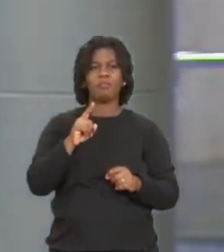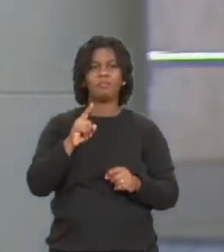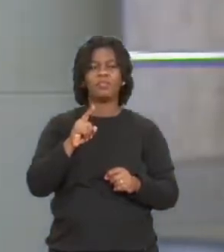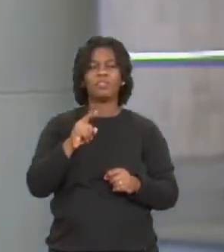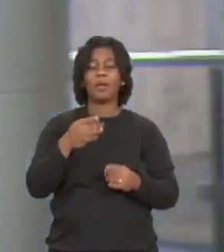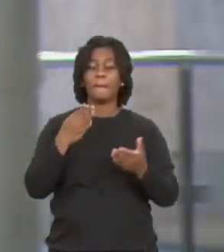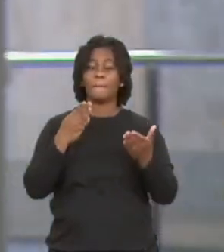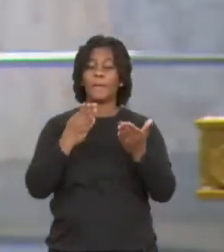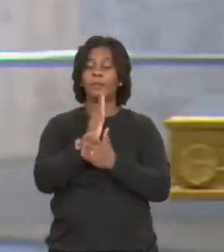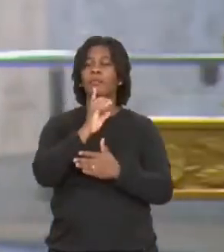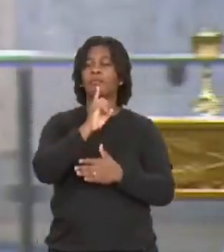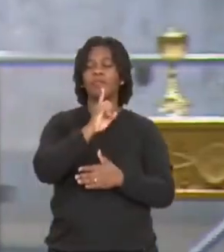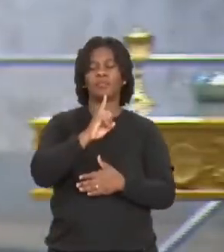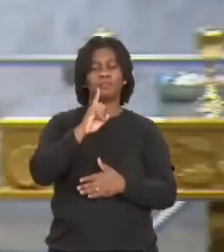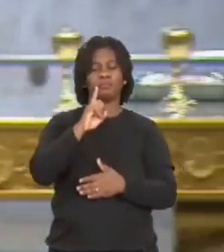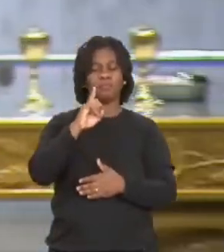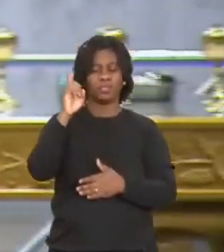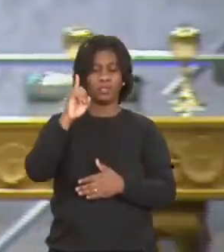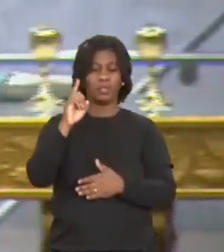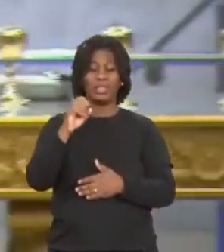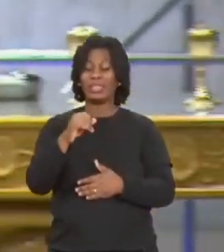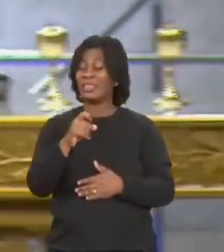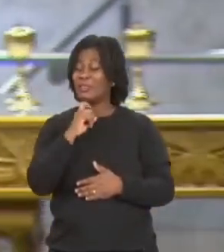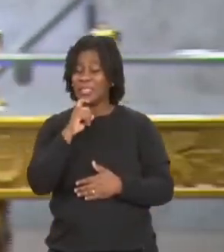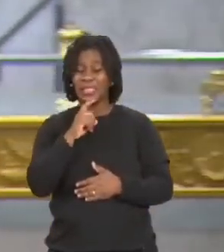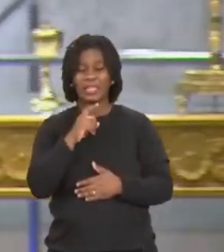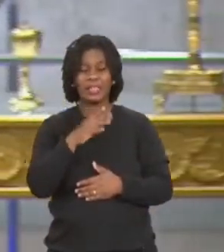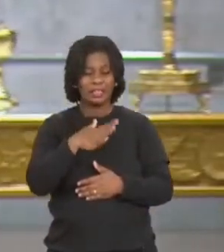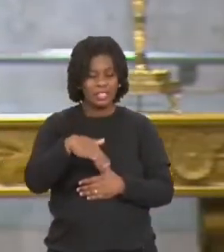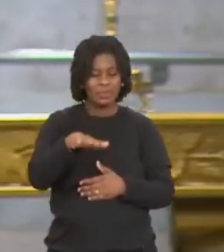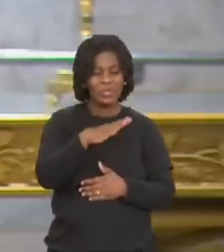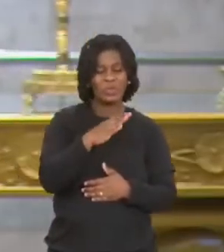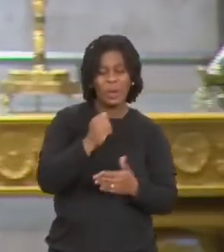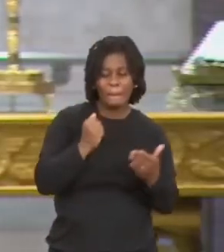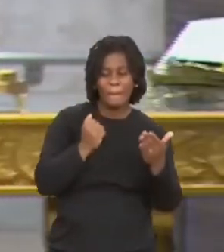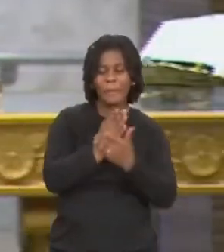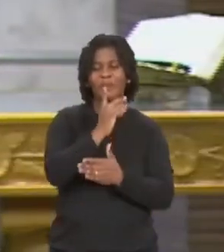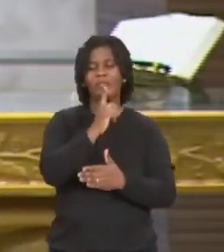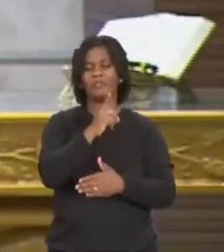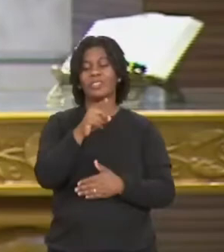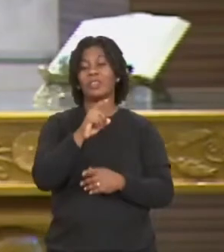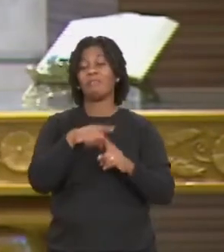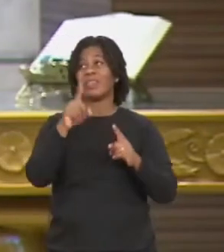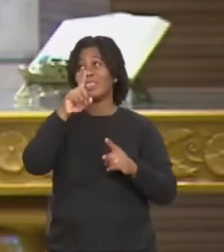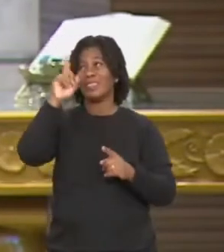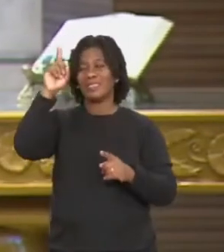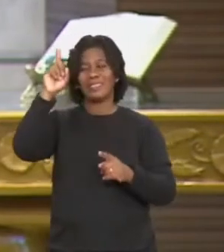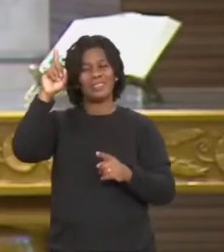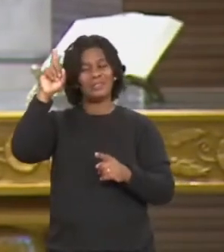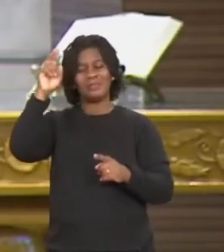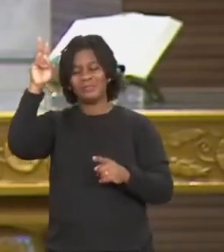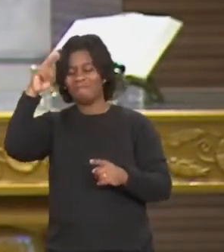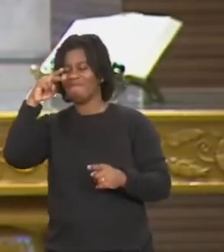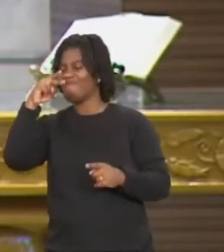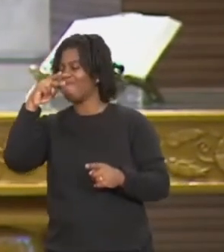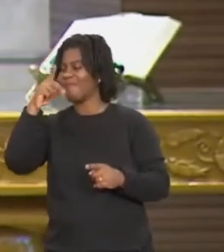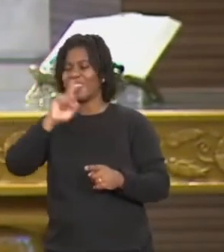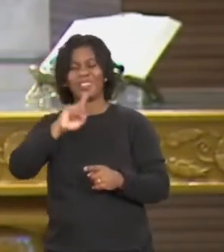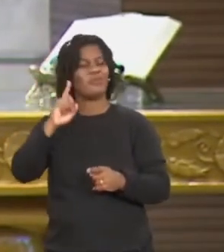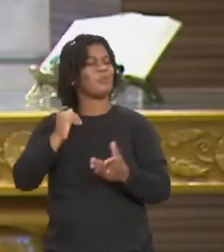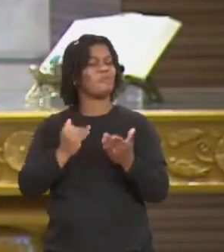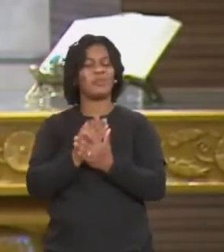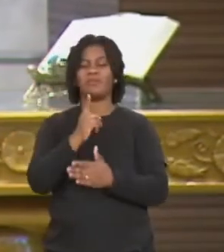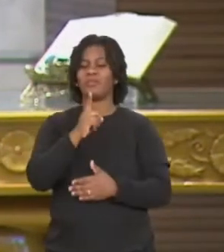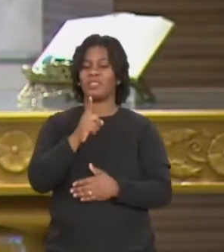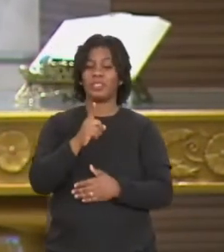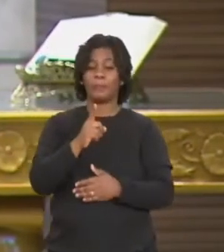Não adianta você ser aprovado pelo homem, se você está desaprovado diante de Deus.